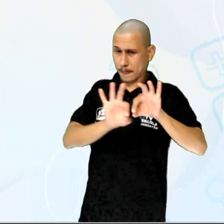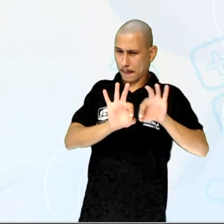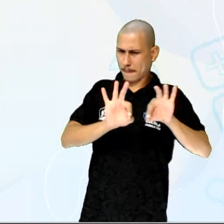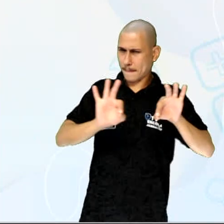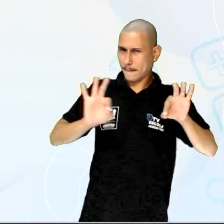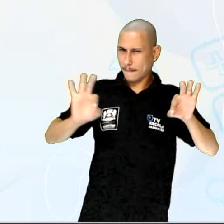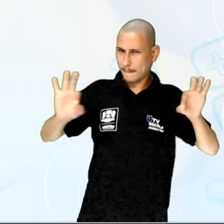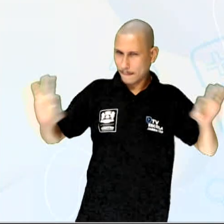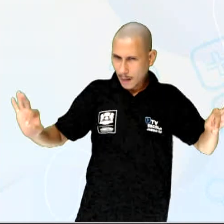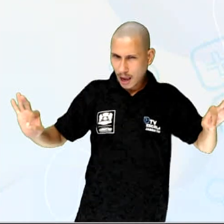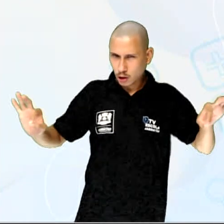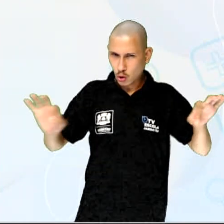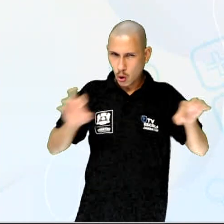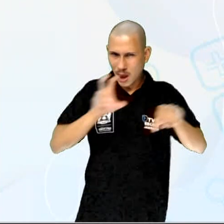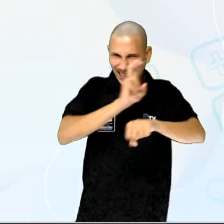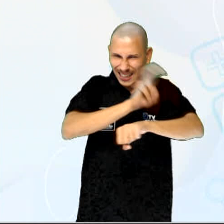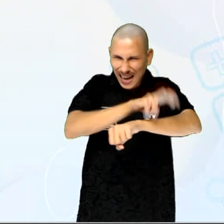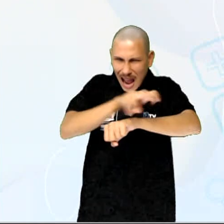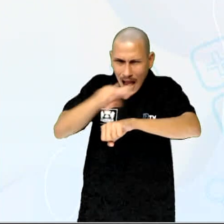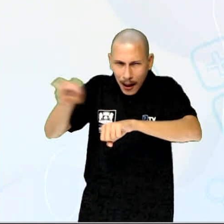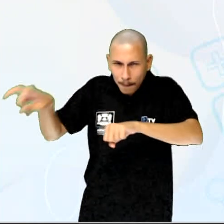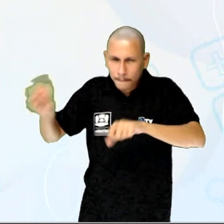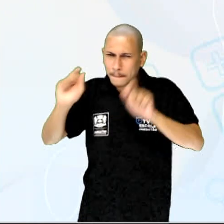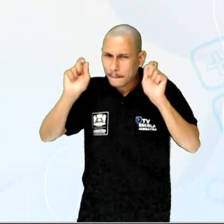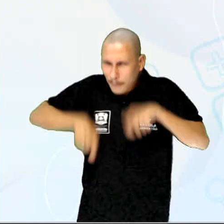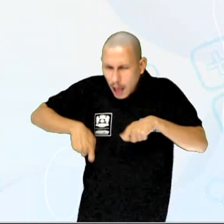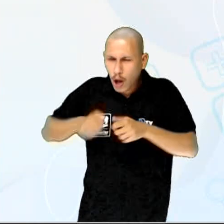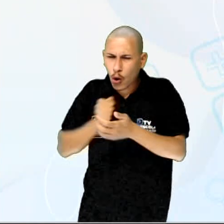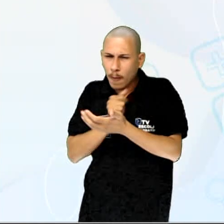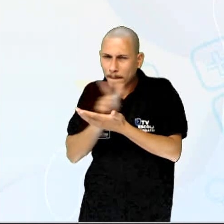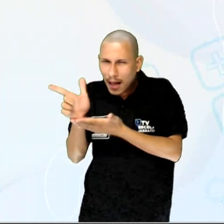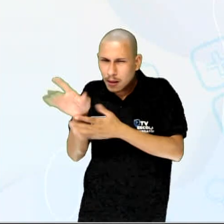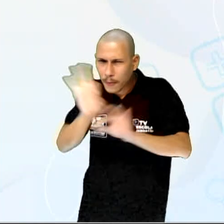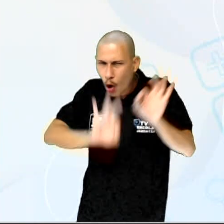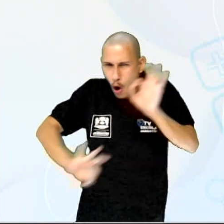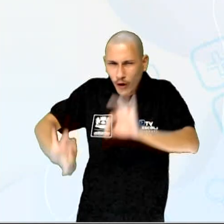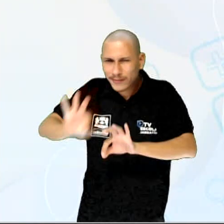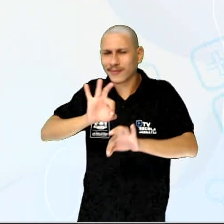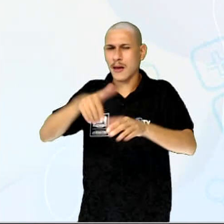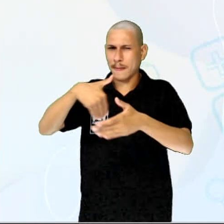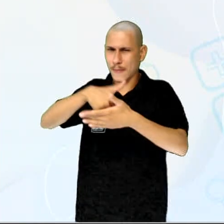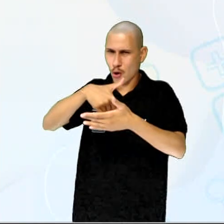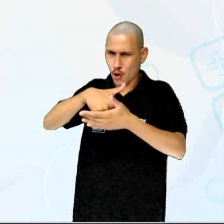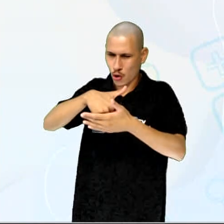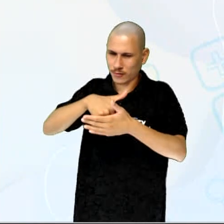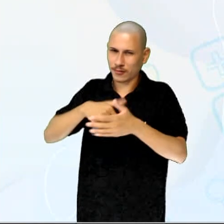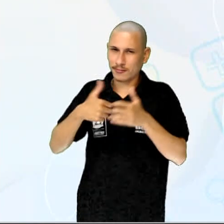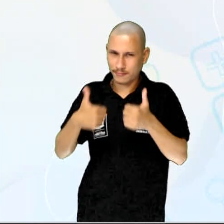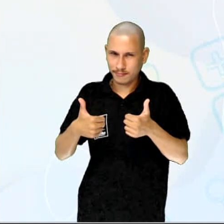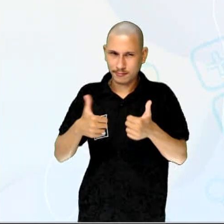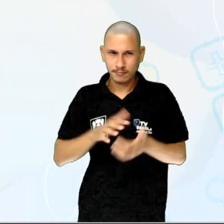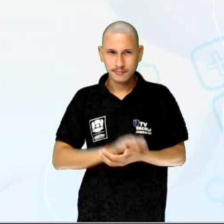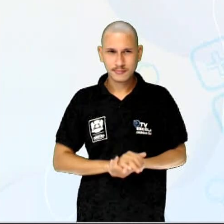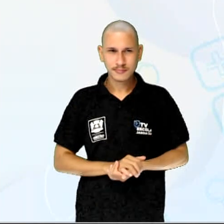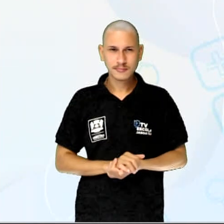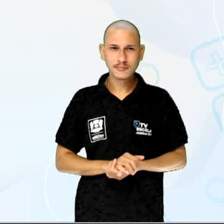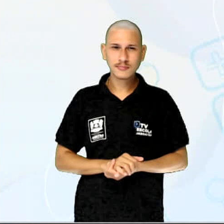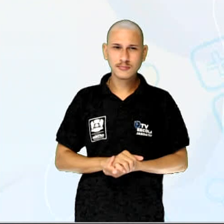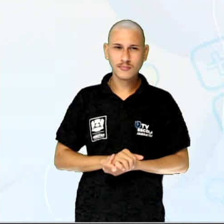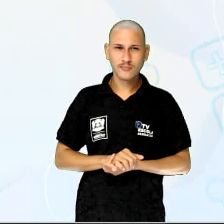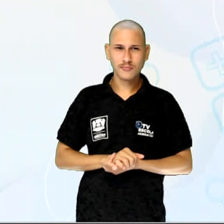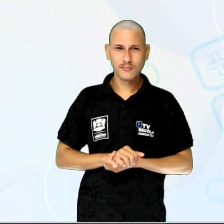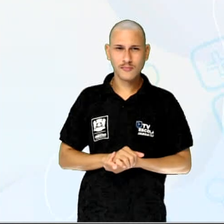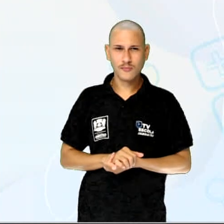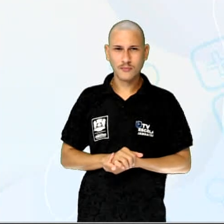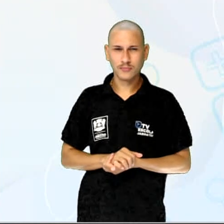de grama precisam ser compradas para que ele esteja pronto para uma partida de futebol, que eu acho que o campo acabou ficando em cima da